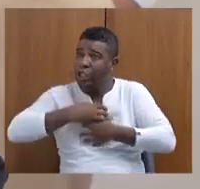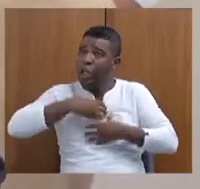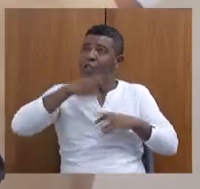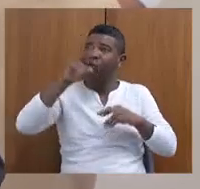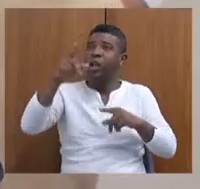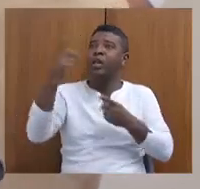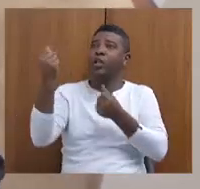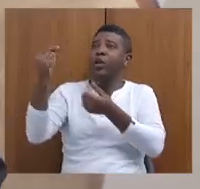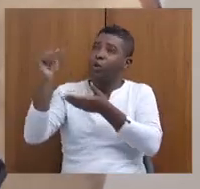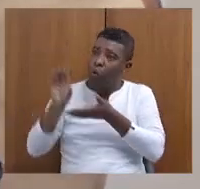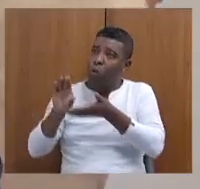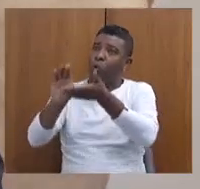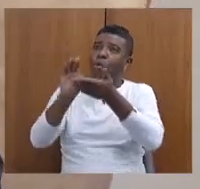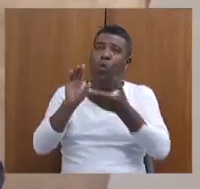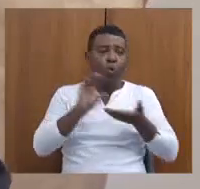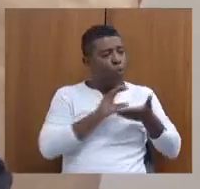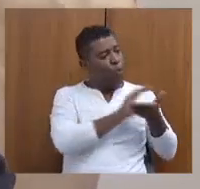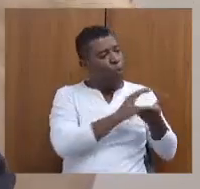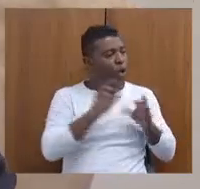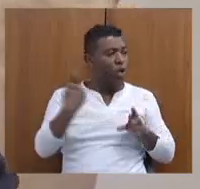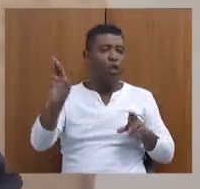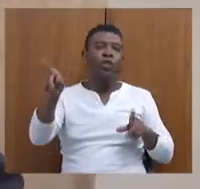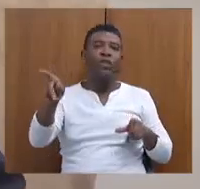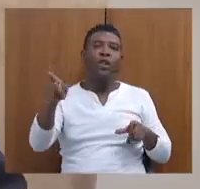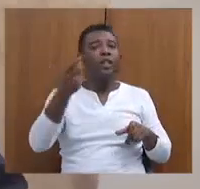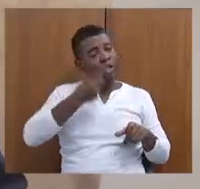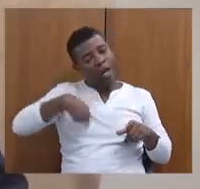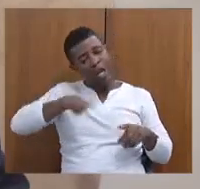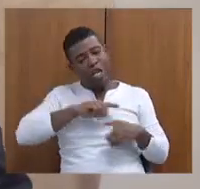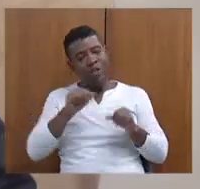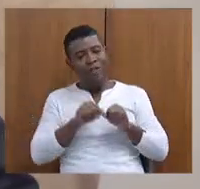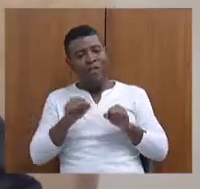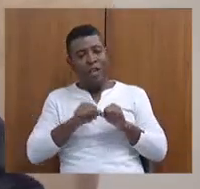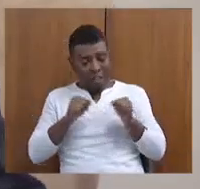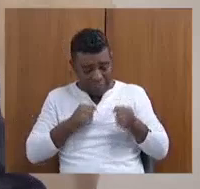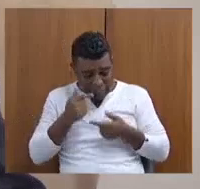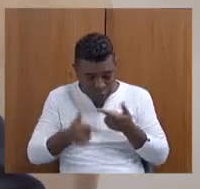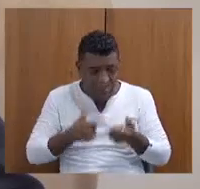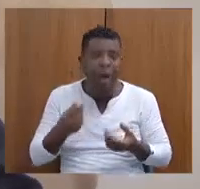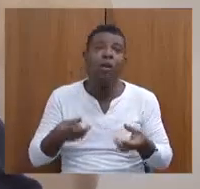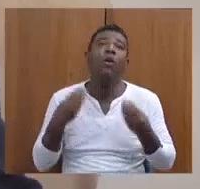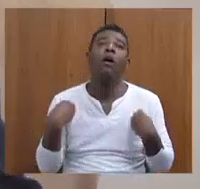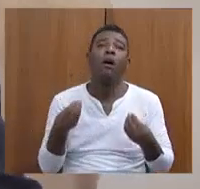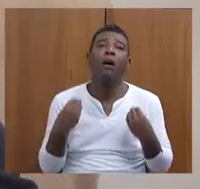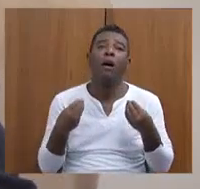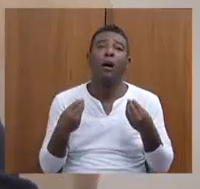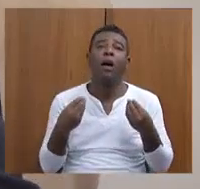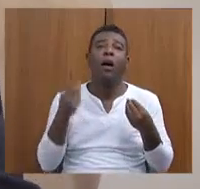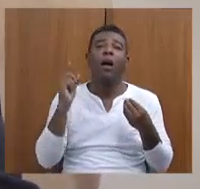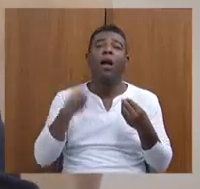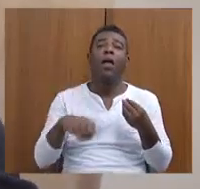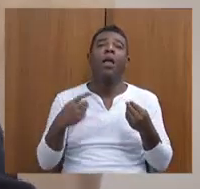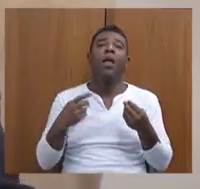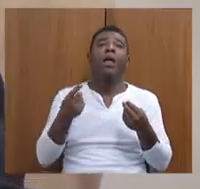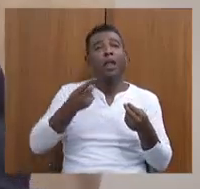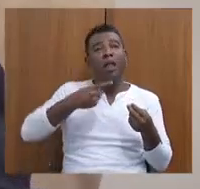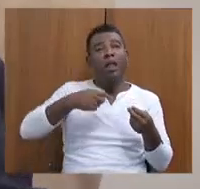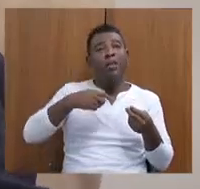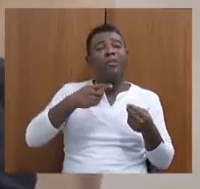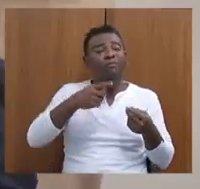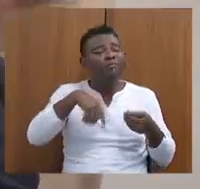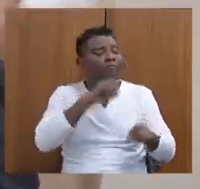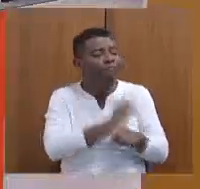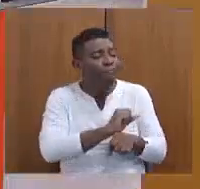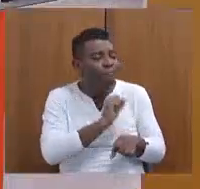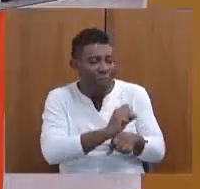recursos diferentes então a gente fez é esse trabalho para poder e a gente conta muito com apoio do senhor para nos